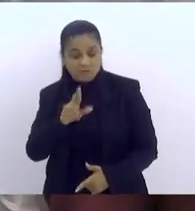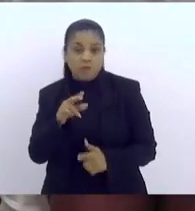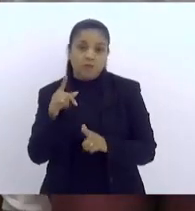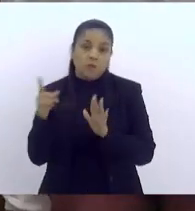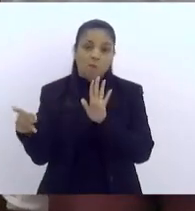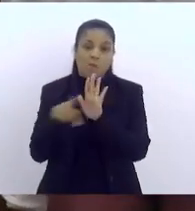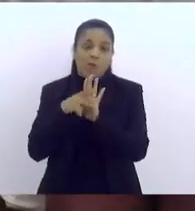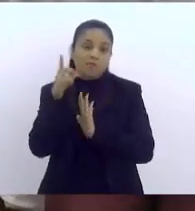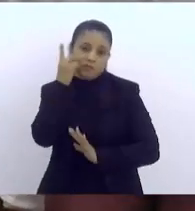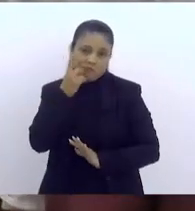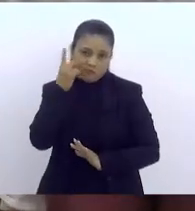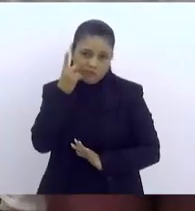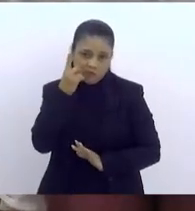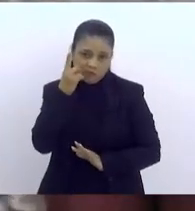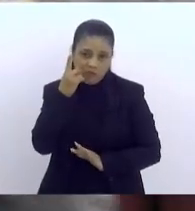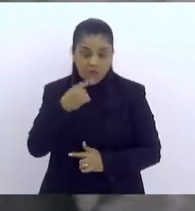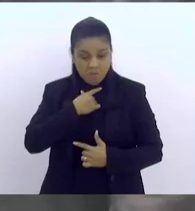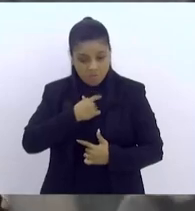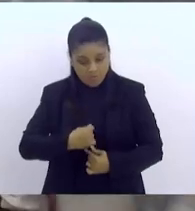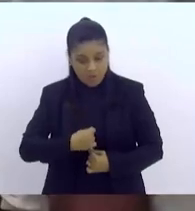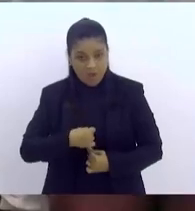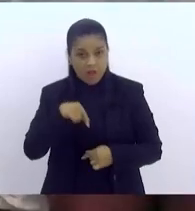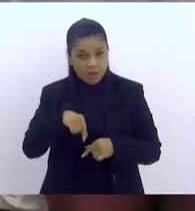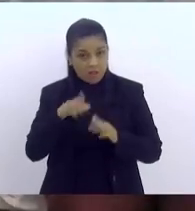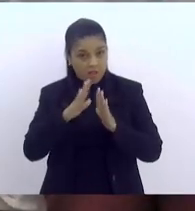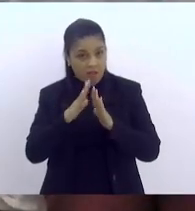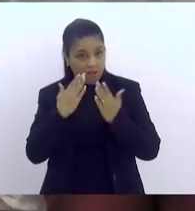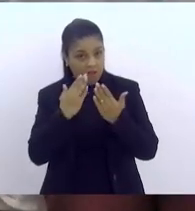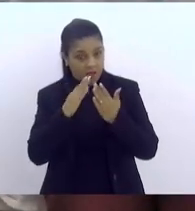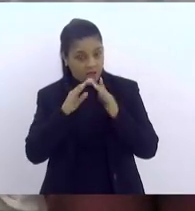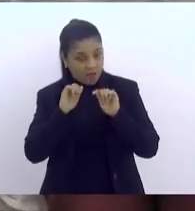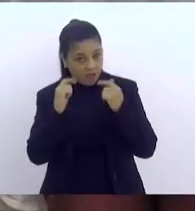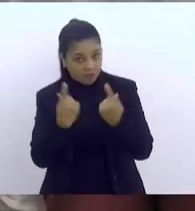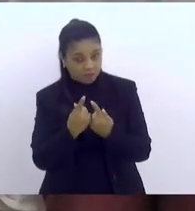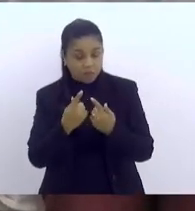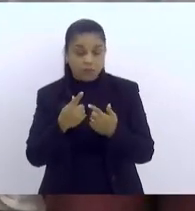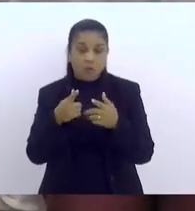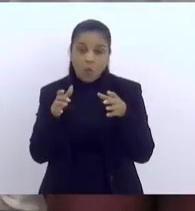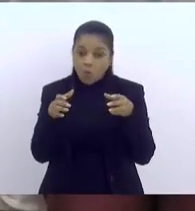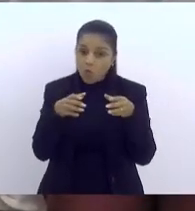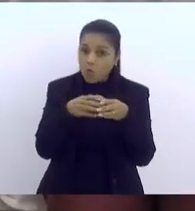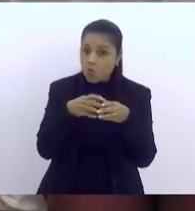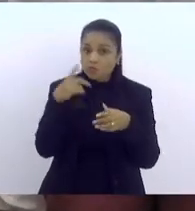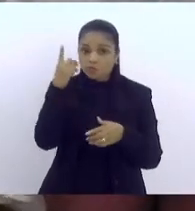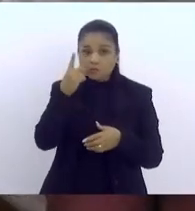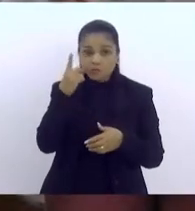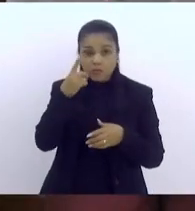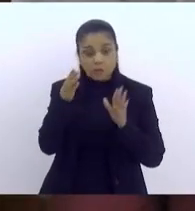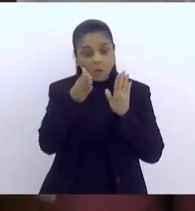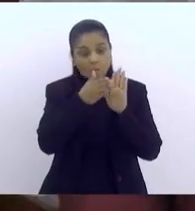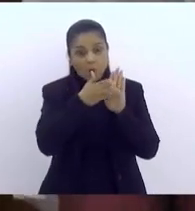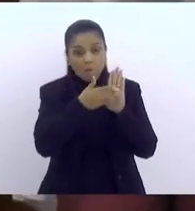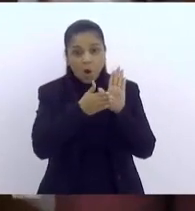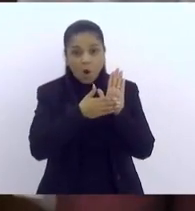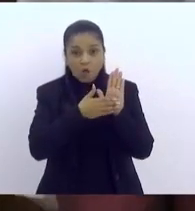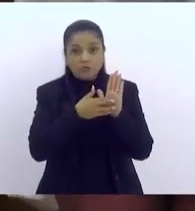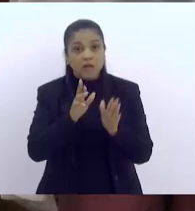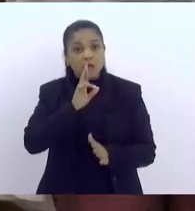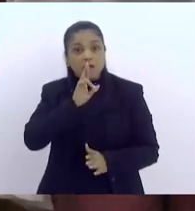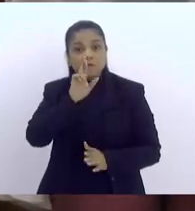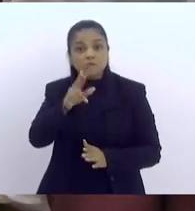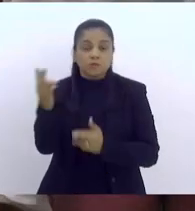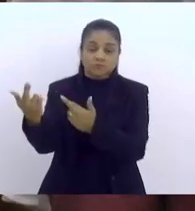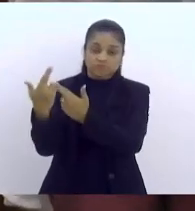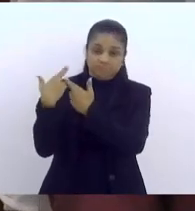sobre isso. Está usando a medalha que é da casa, mas a casa é o conjunto de deputados, cada um que fizer a sua proposta, que responda pela